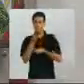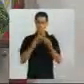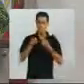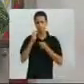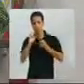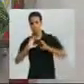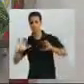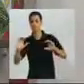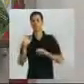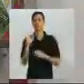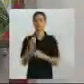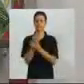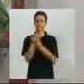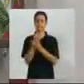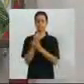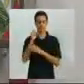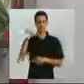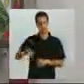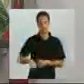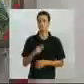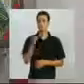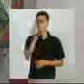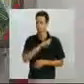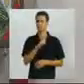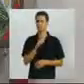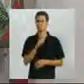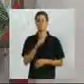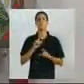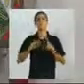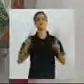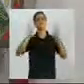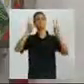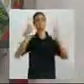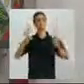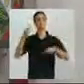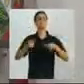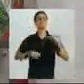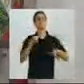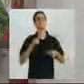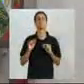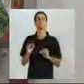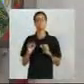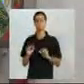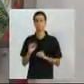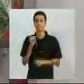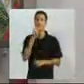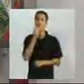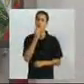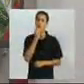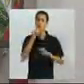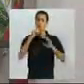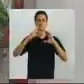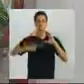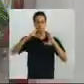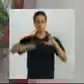para a segurança no nosso Estado. Eu falo isso aqui, eu trago esse assunto hoje. É claro que a Câmara está totalmente,